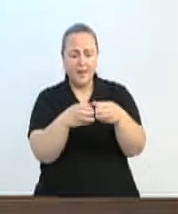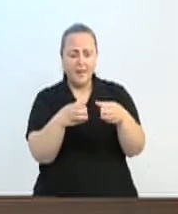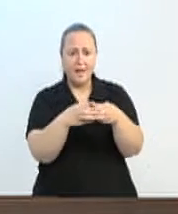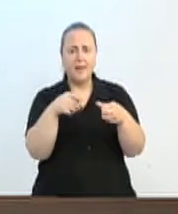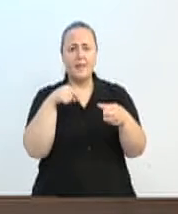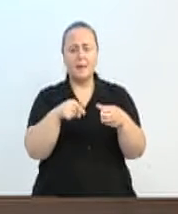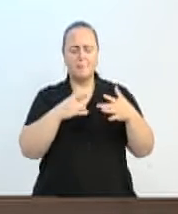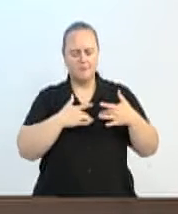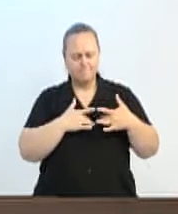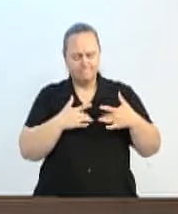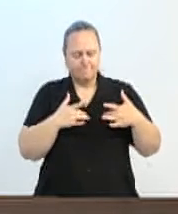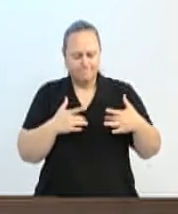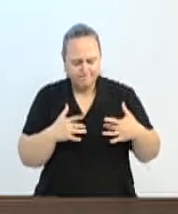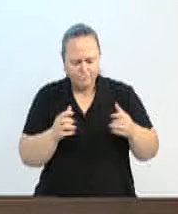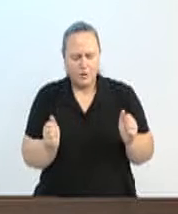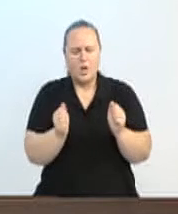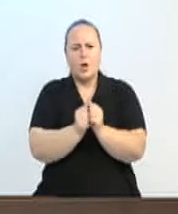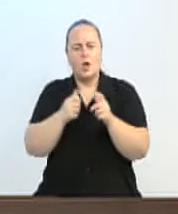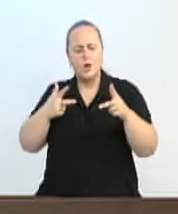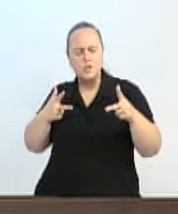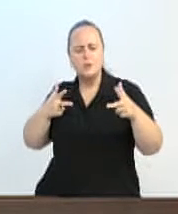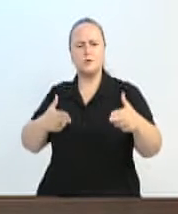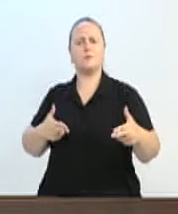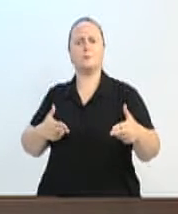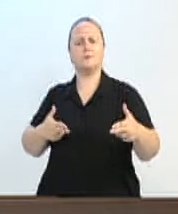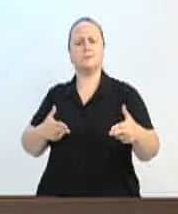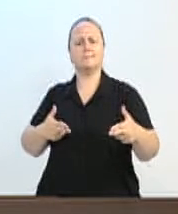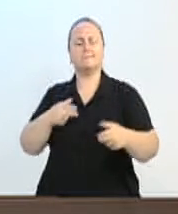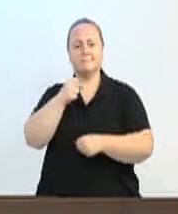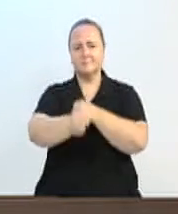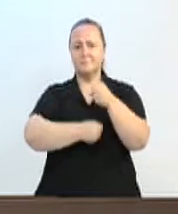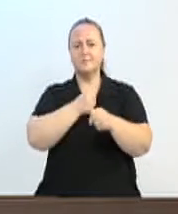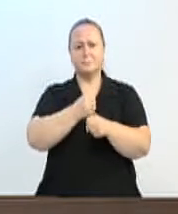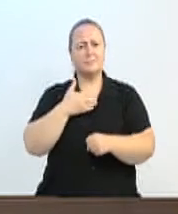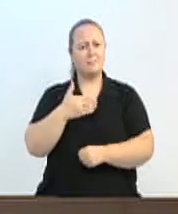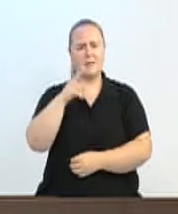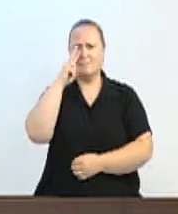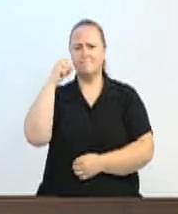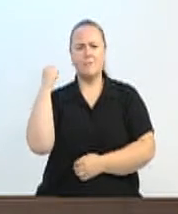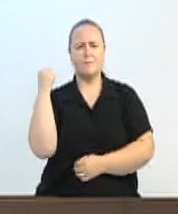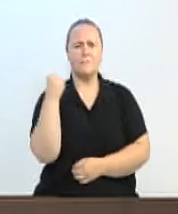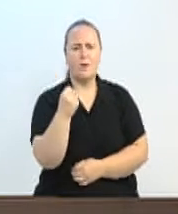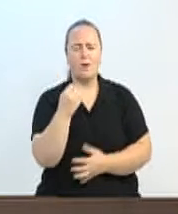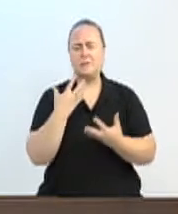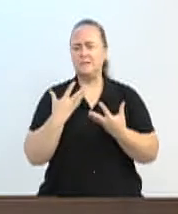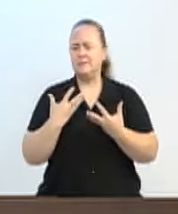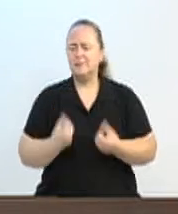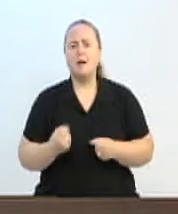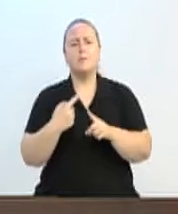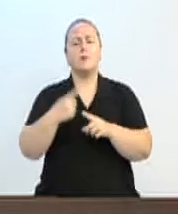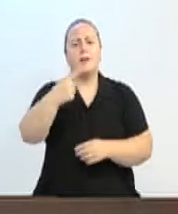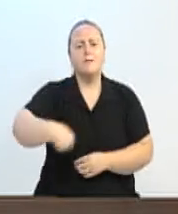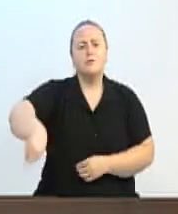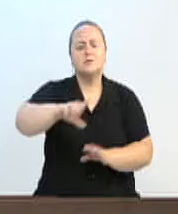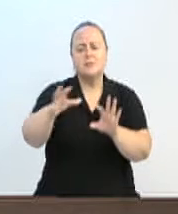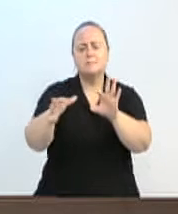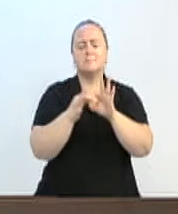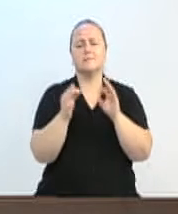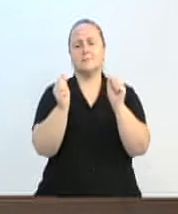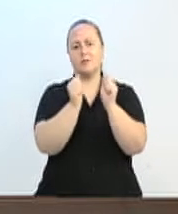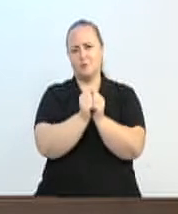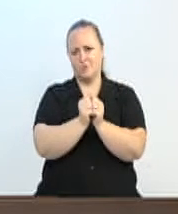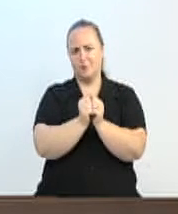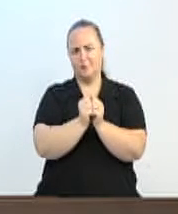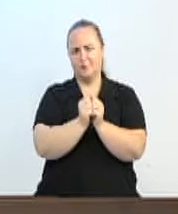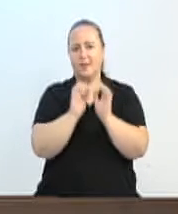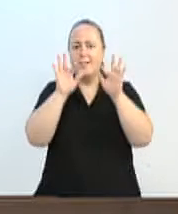tanto quanto eu e esse ano foi tão intenso porque vocês também se doaram e foi muito positivo porque vocês se doaram